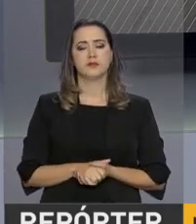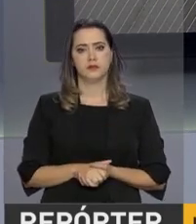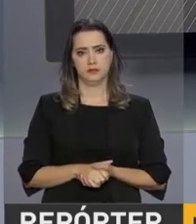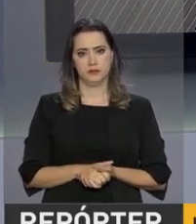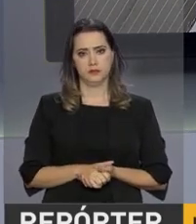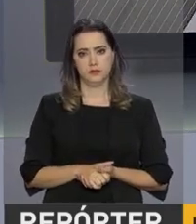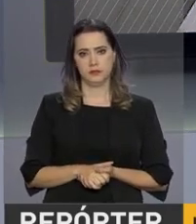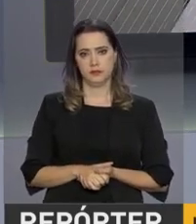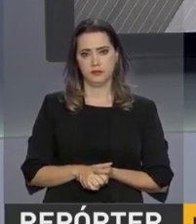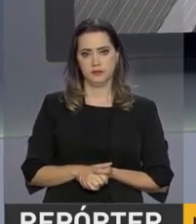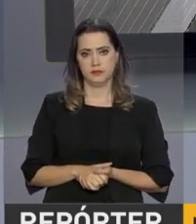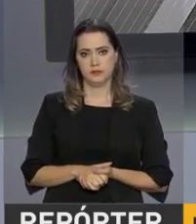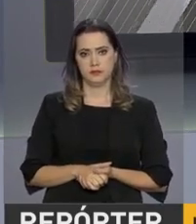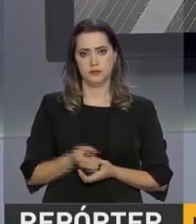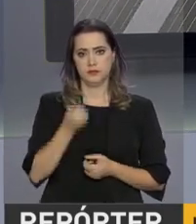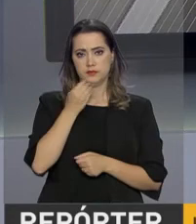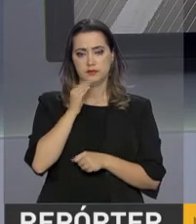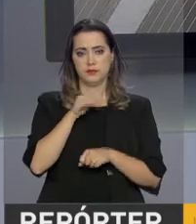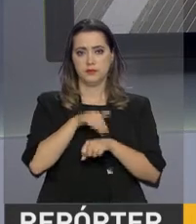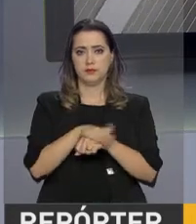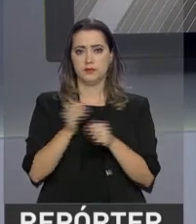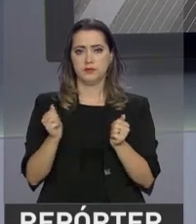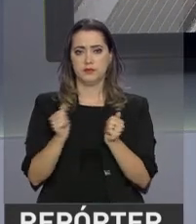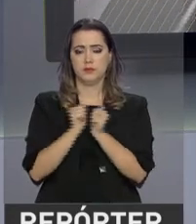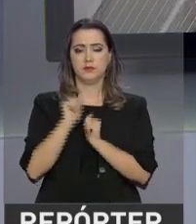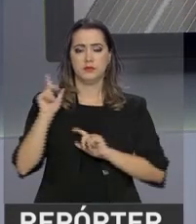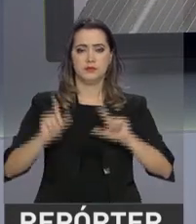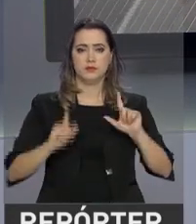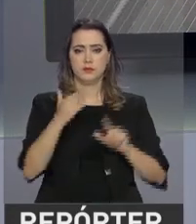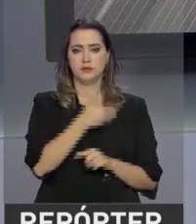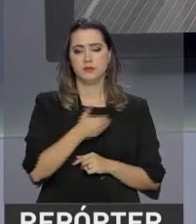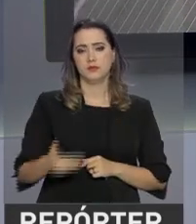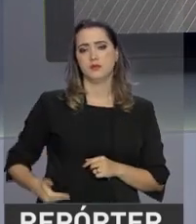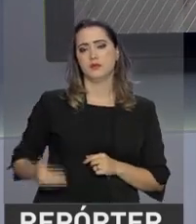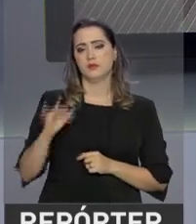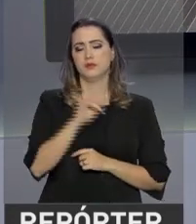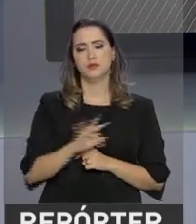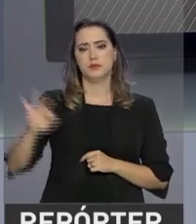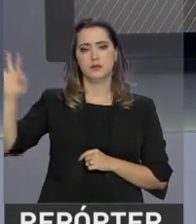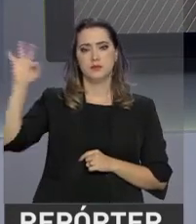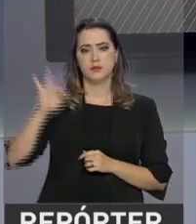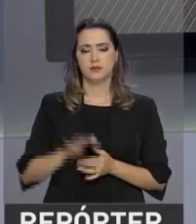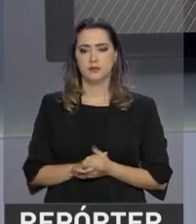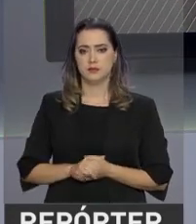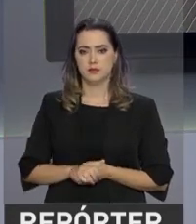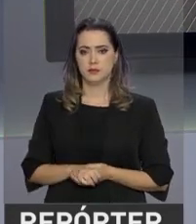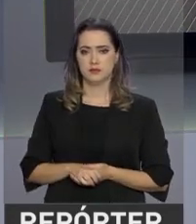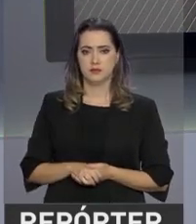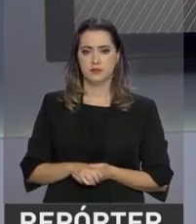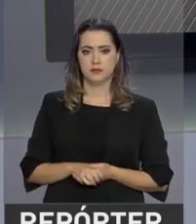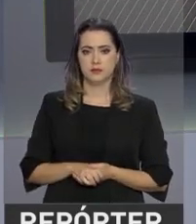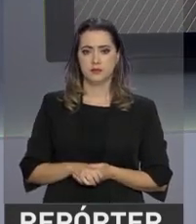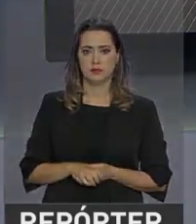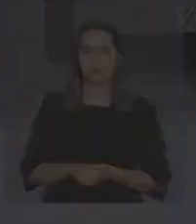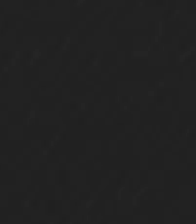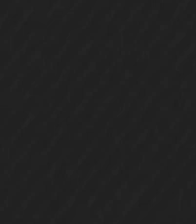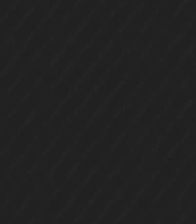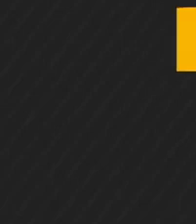da nbr na internet uma boa noite pra você continue com a gente aqui na nbr a tv do governo federal